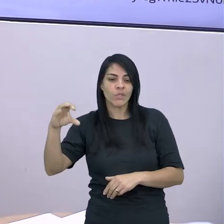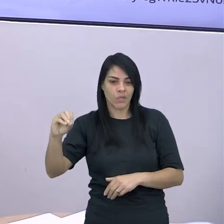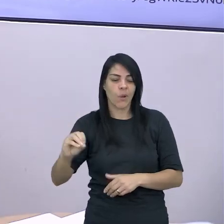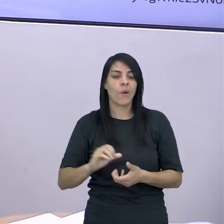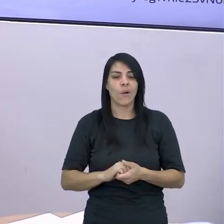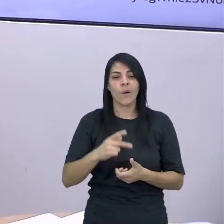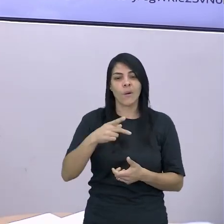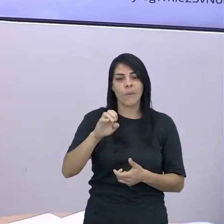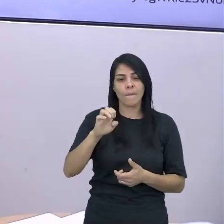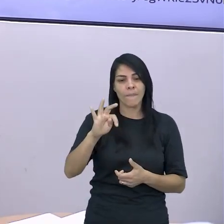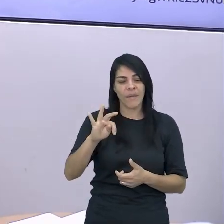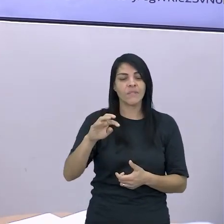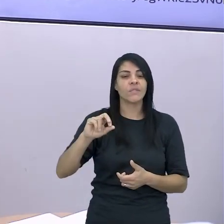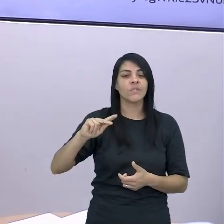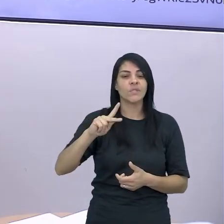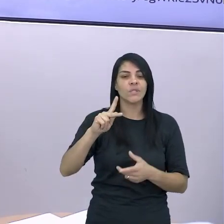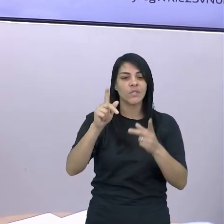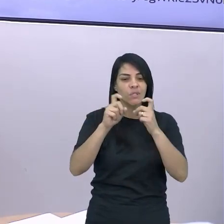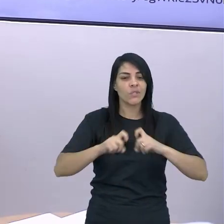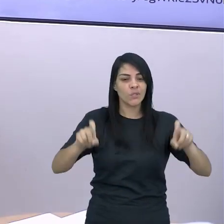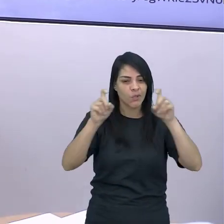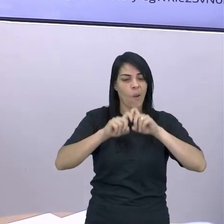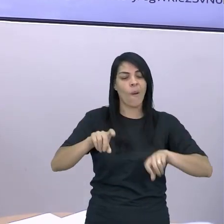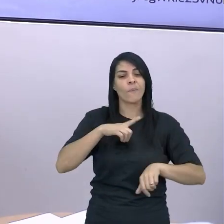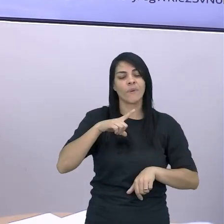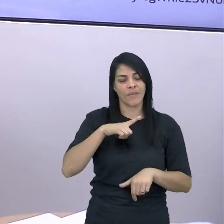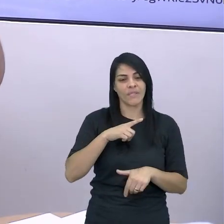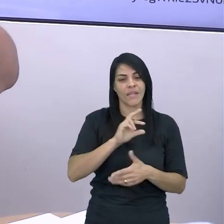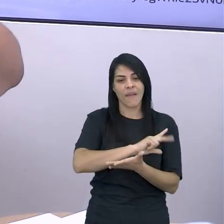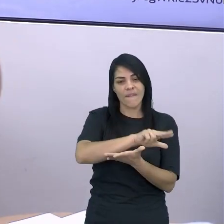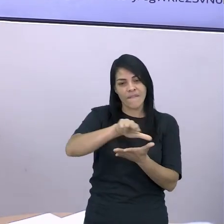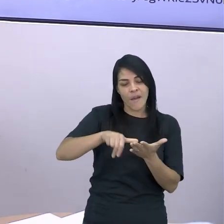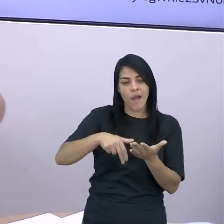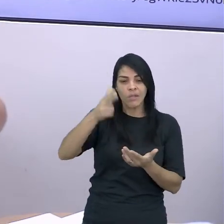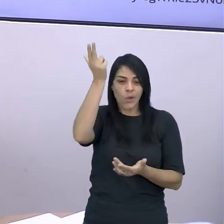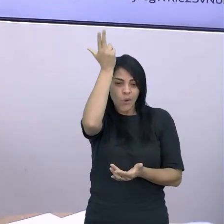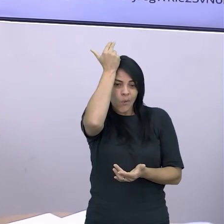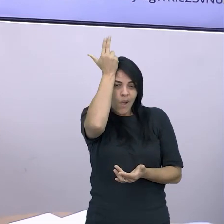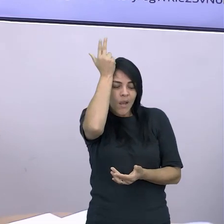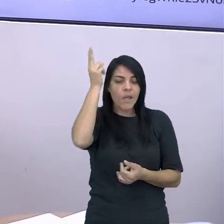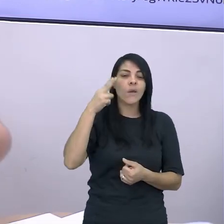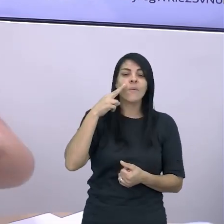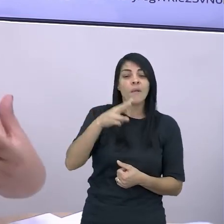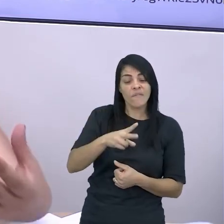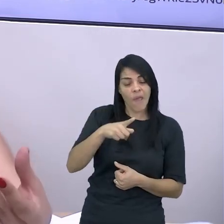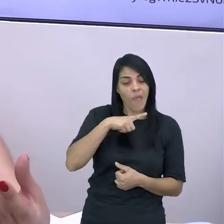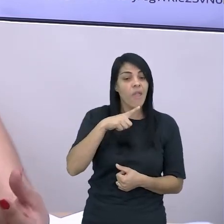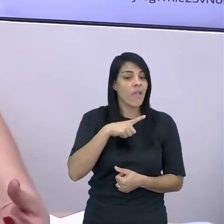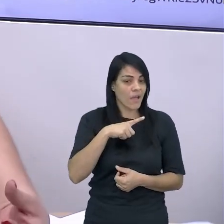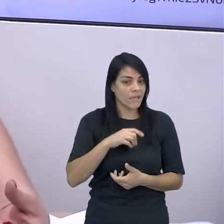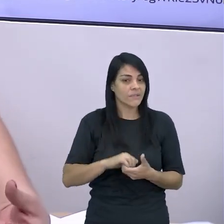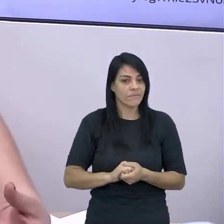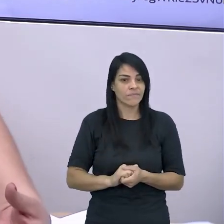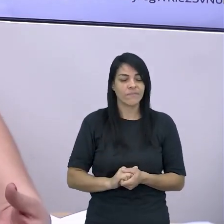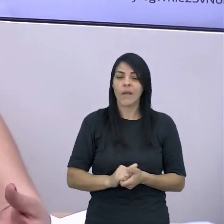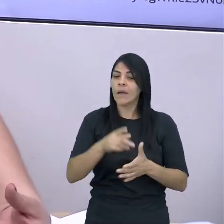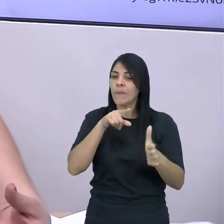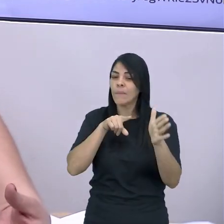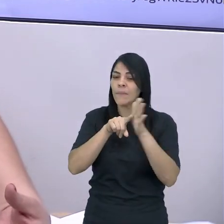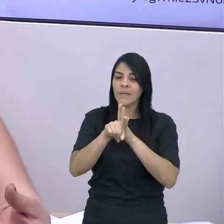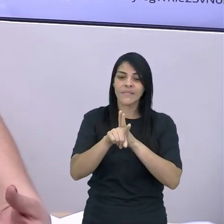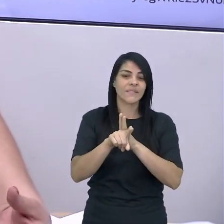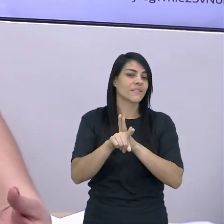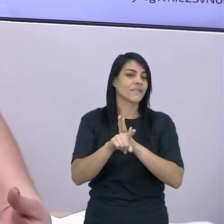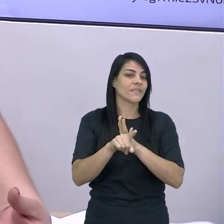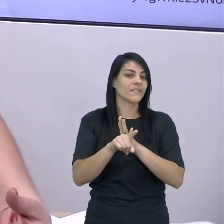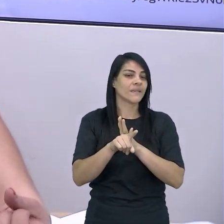tem muitos coelhinhos, né? Você vai lá, tem coelhinho lá para eles verem e tal. Então, vamos perguntar.